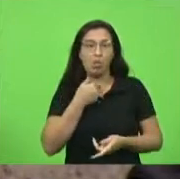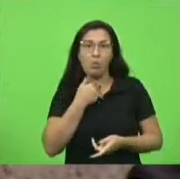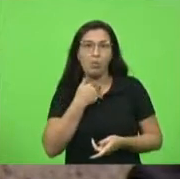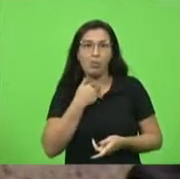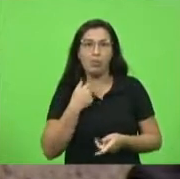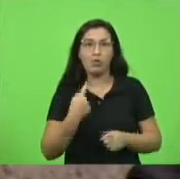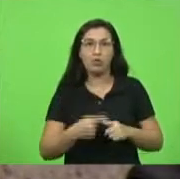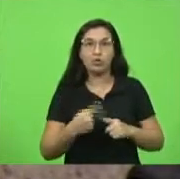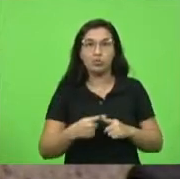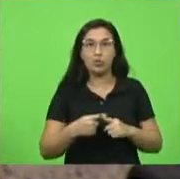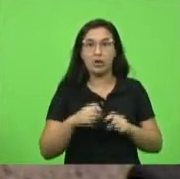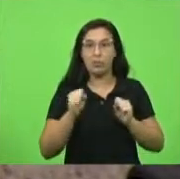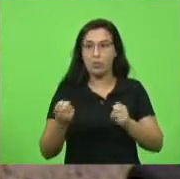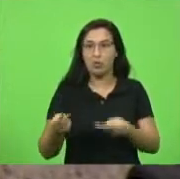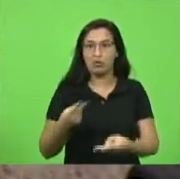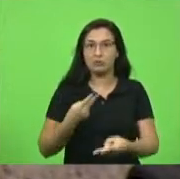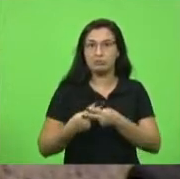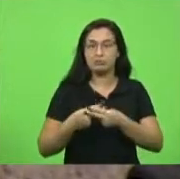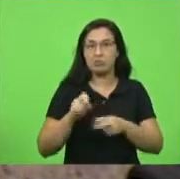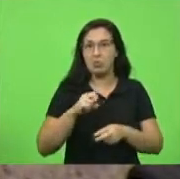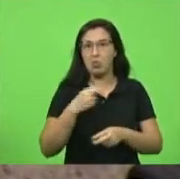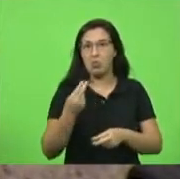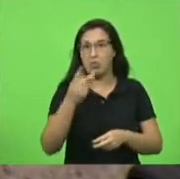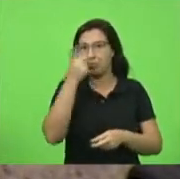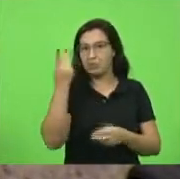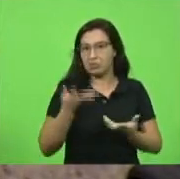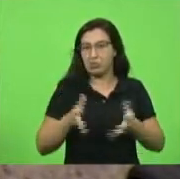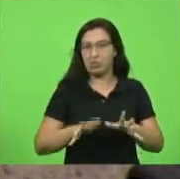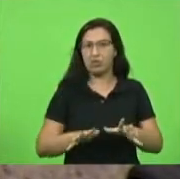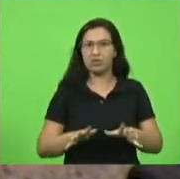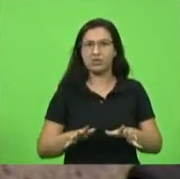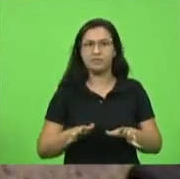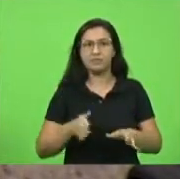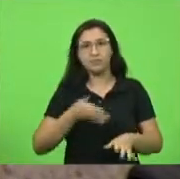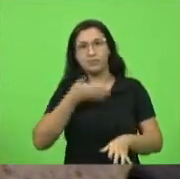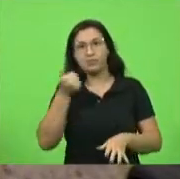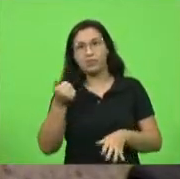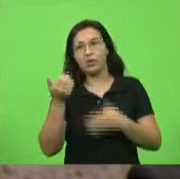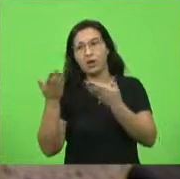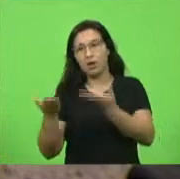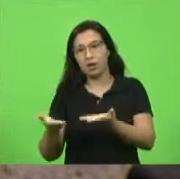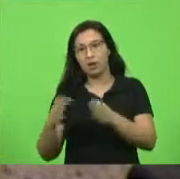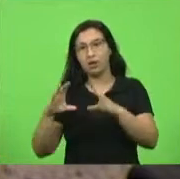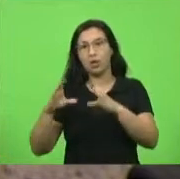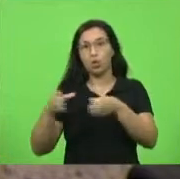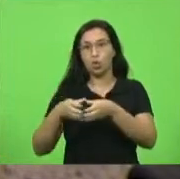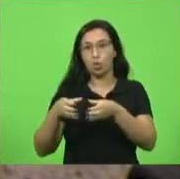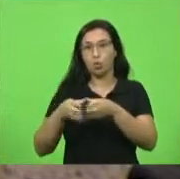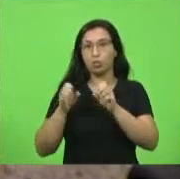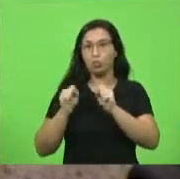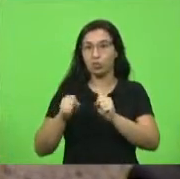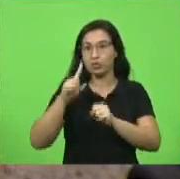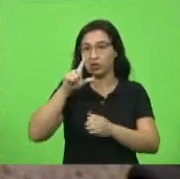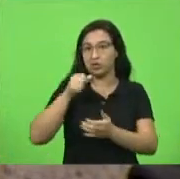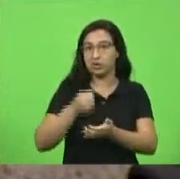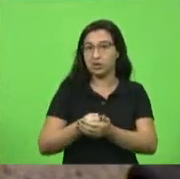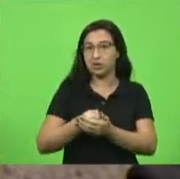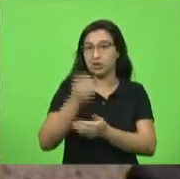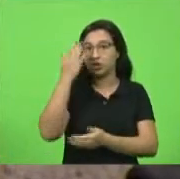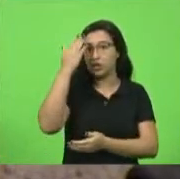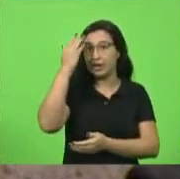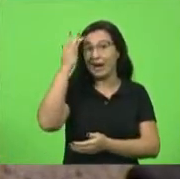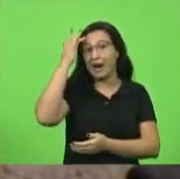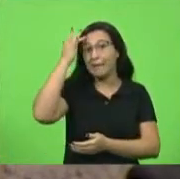entregar a minha segurança na mão de um grupo de pessoas que pode decidir amanhã que a